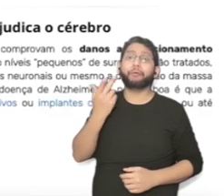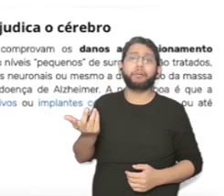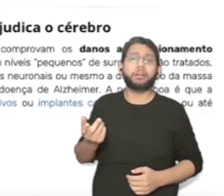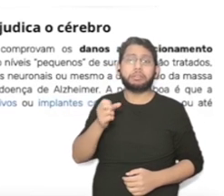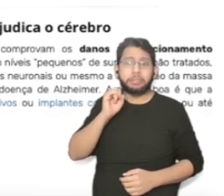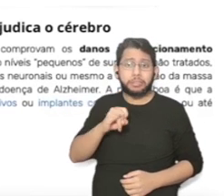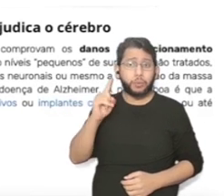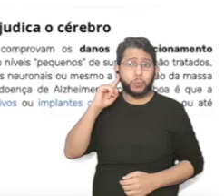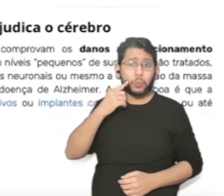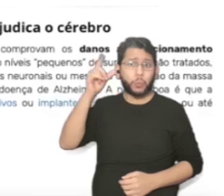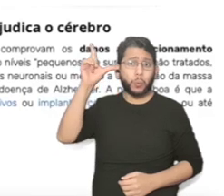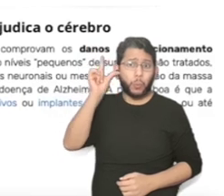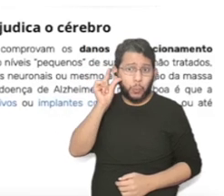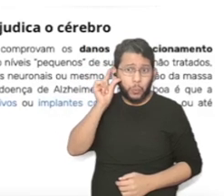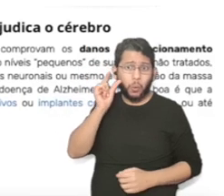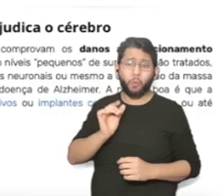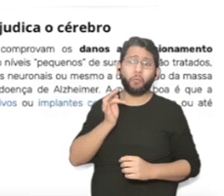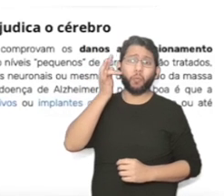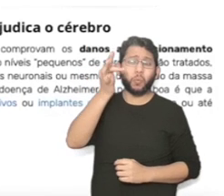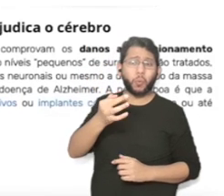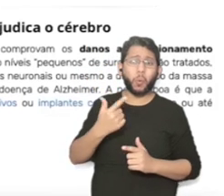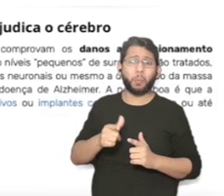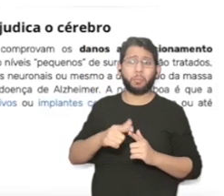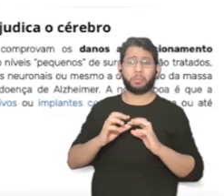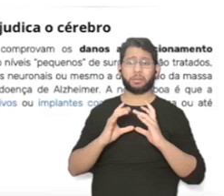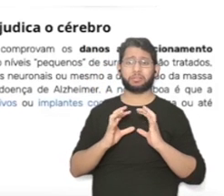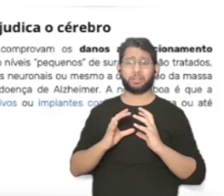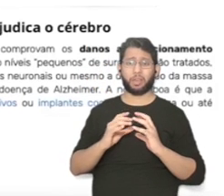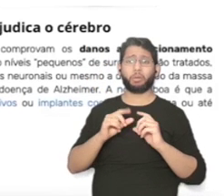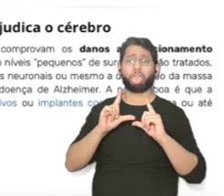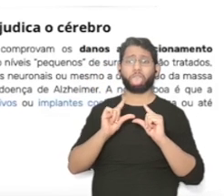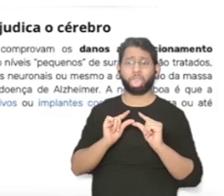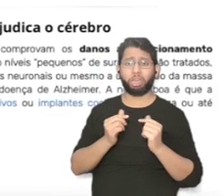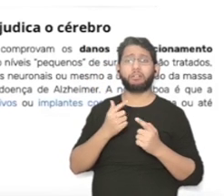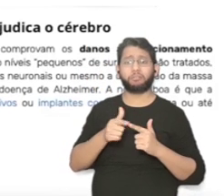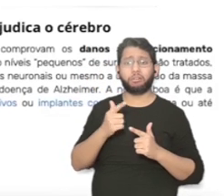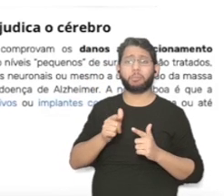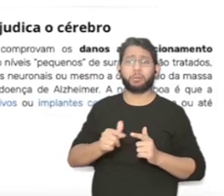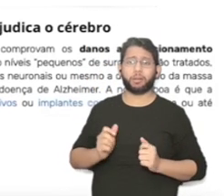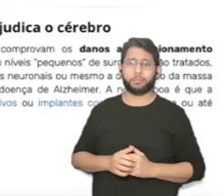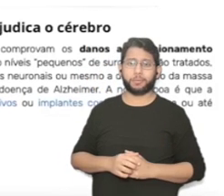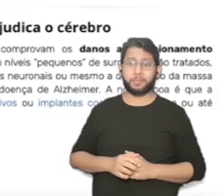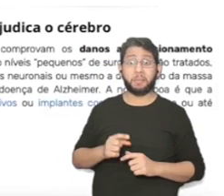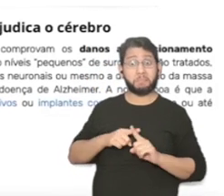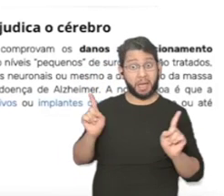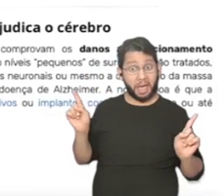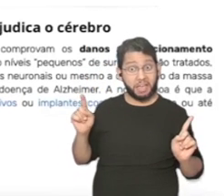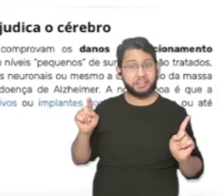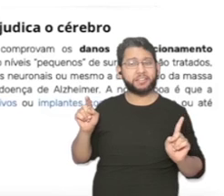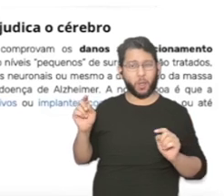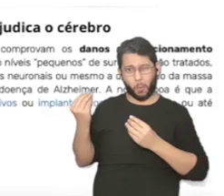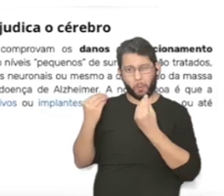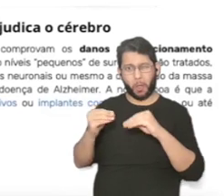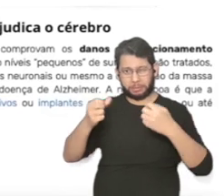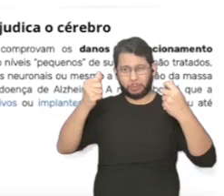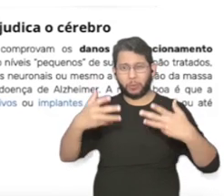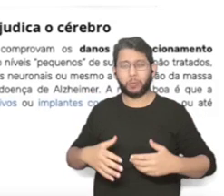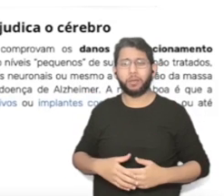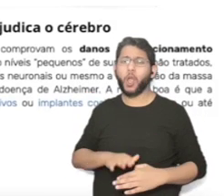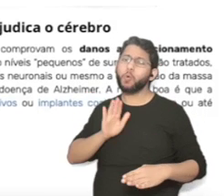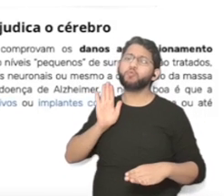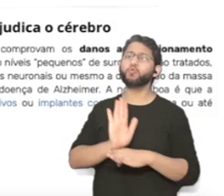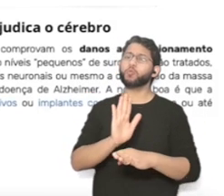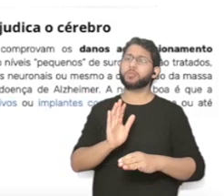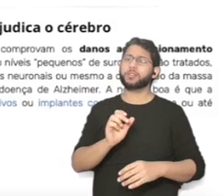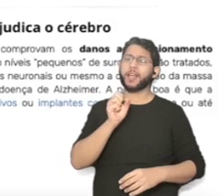está ligada a riscos de demência, como Alzheimer. A notícia boa é que a reabilitação da audição, então assim, é uma notícia boa, ó,